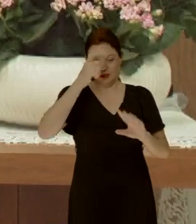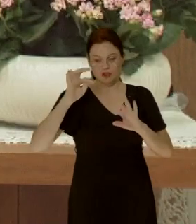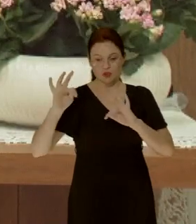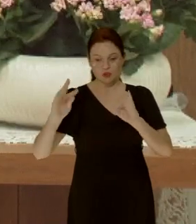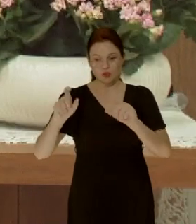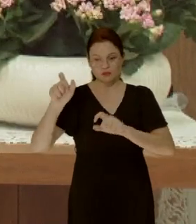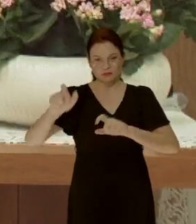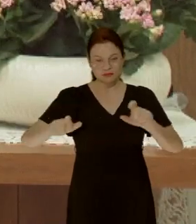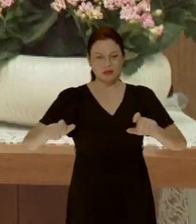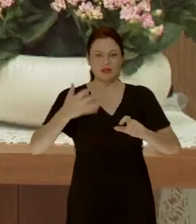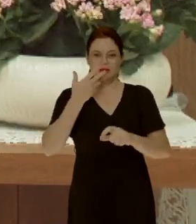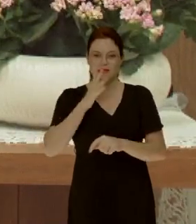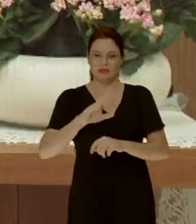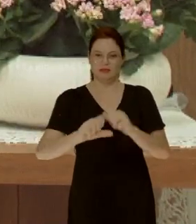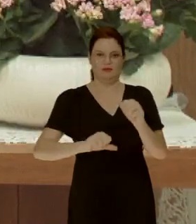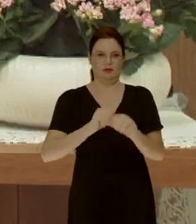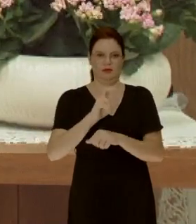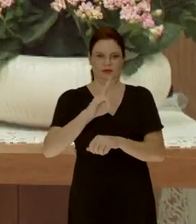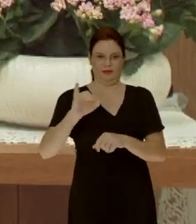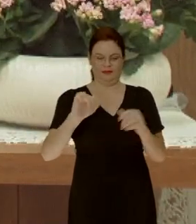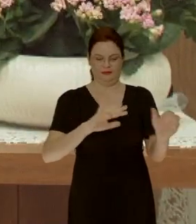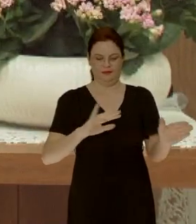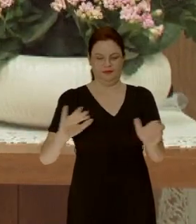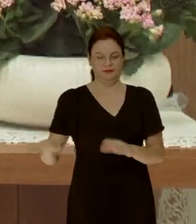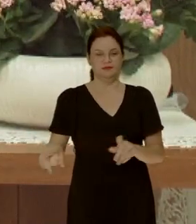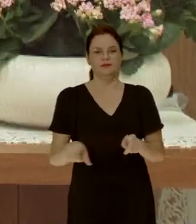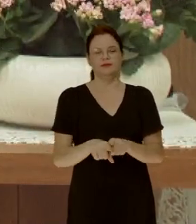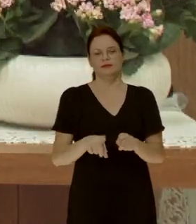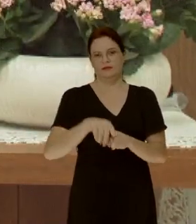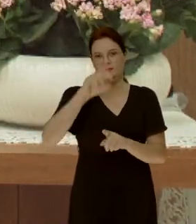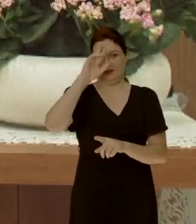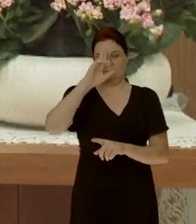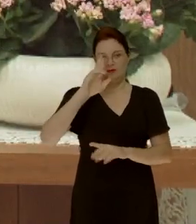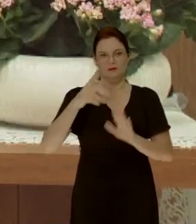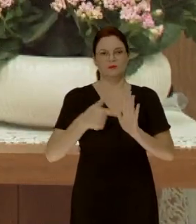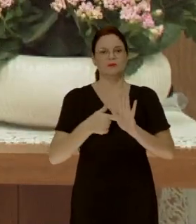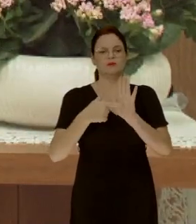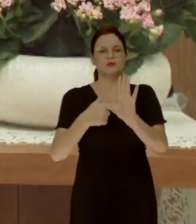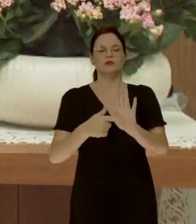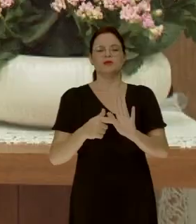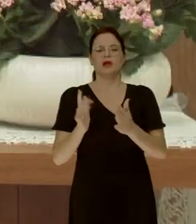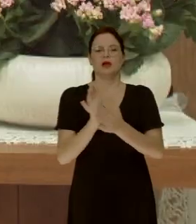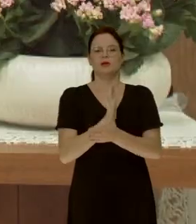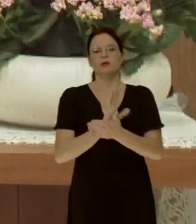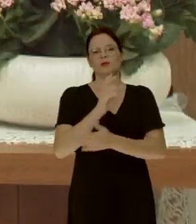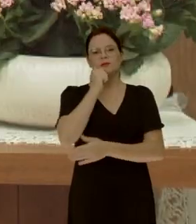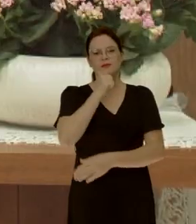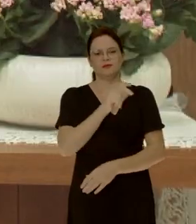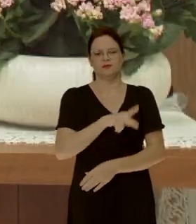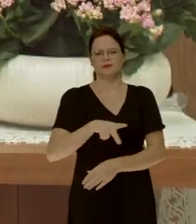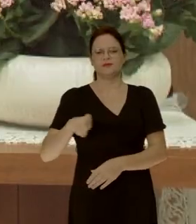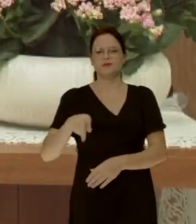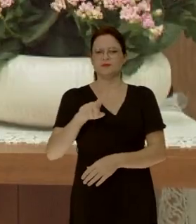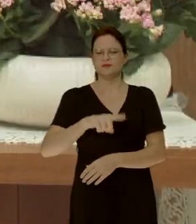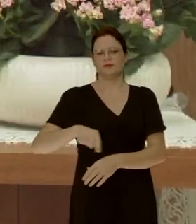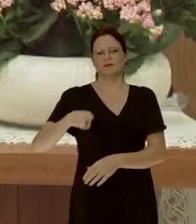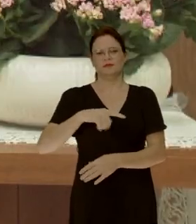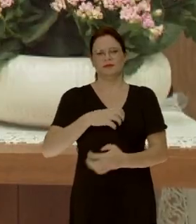situação. O Senhor mostrou também que algumas professoras estão se